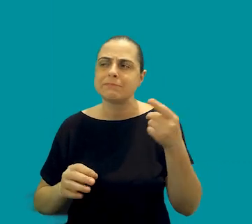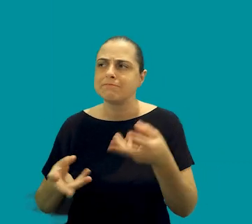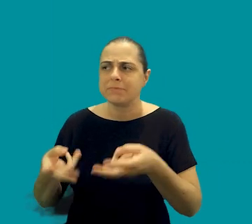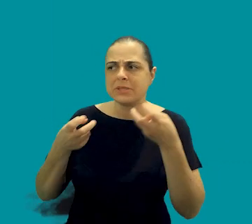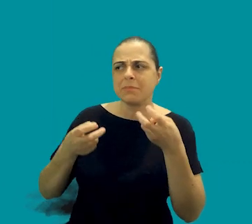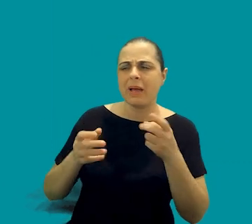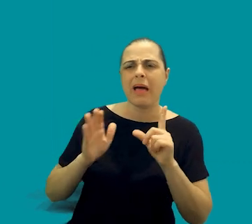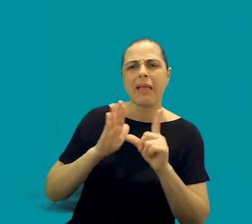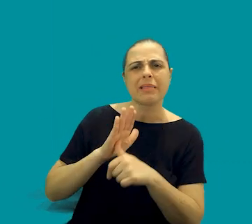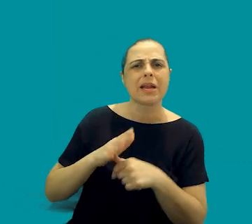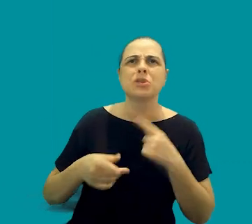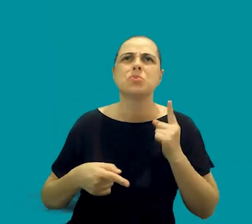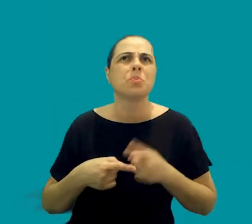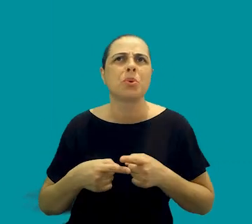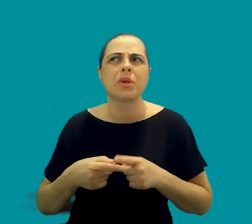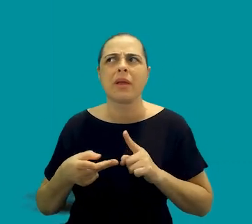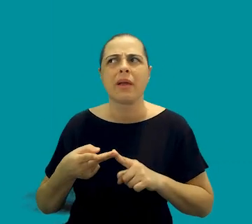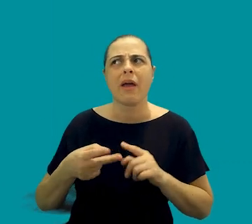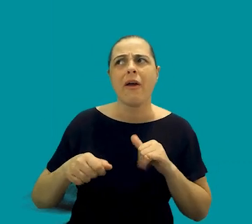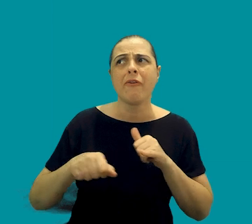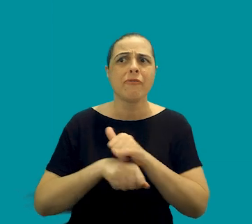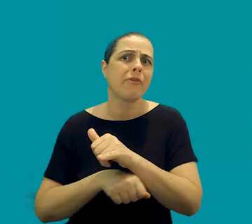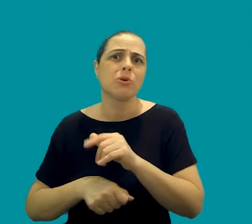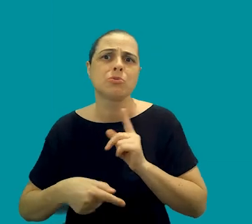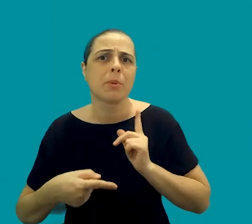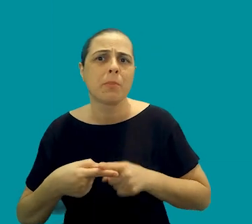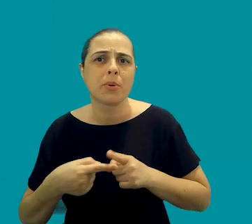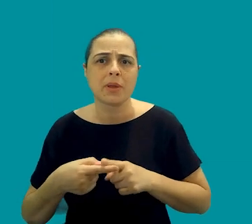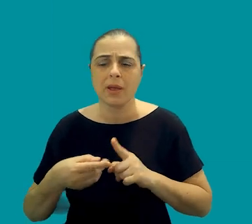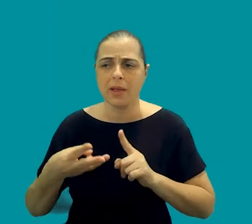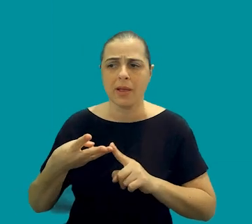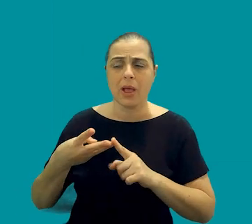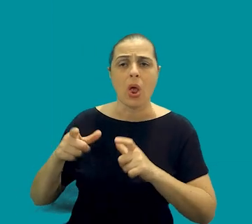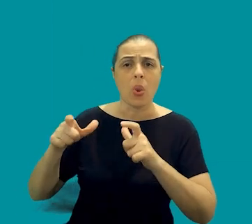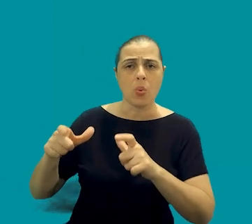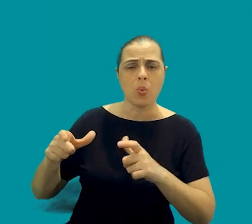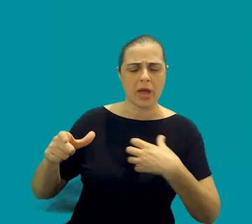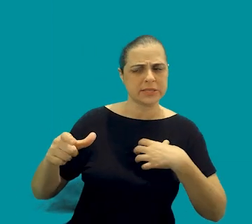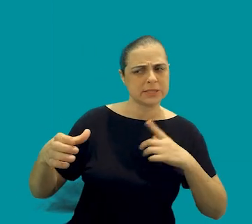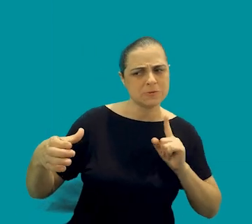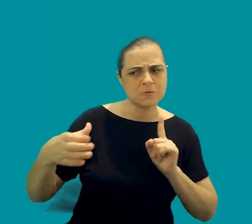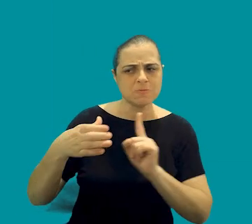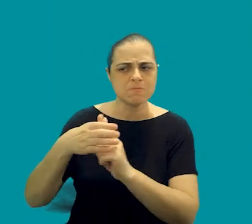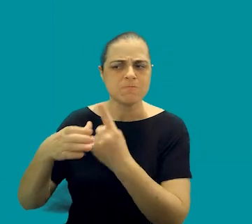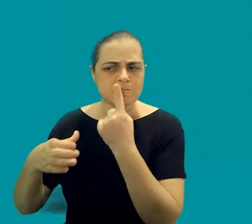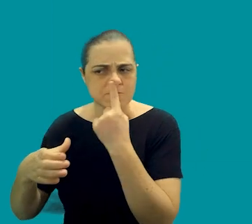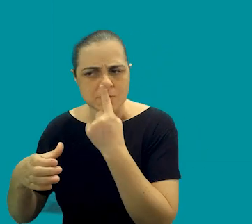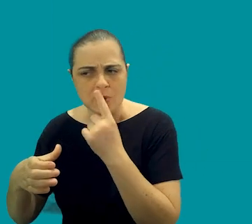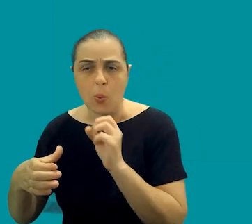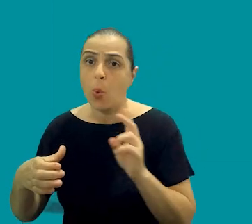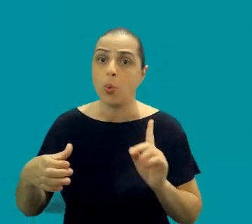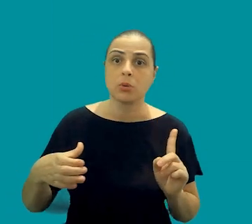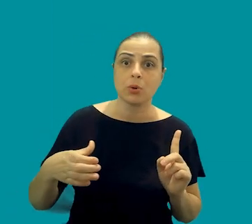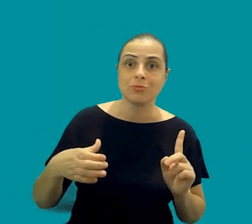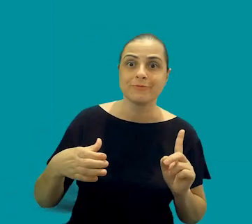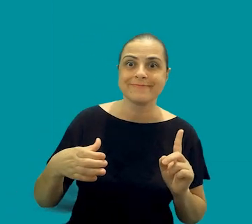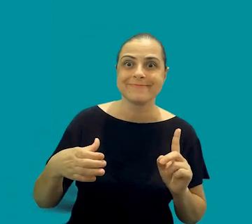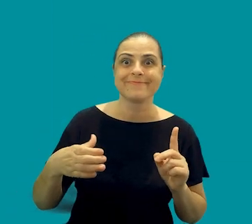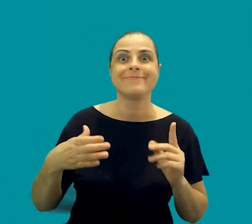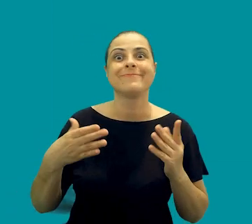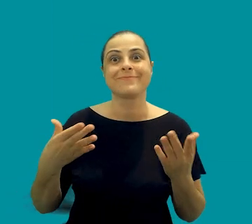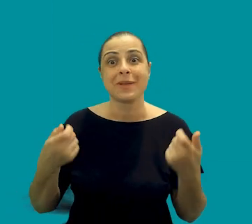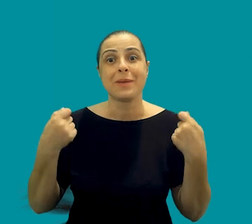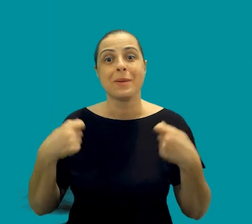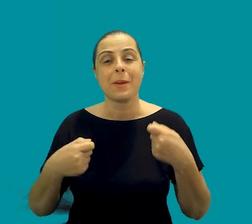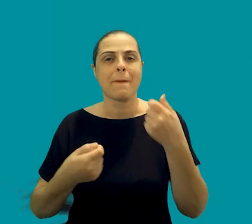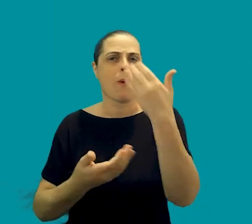atrasa, por que ele não está comparecendo na aula, ele está se sentindo pertencente a esse ambiente, ou não. Então, a gente também percebe que